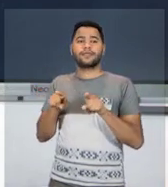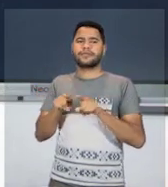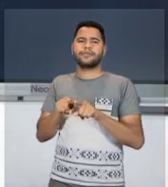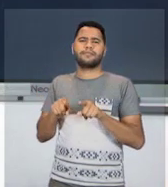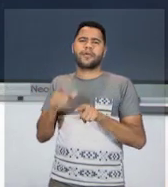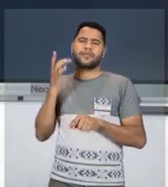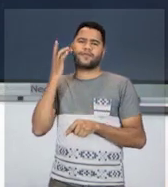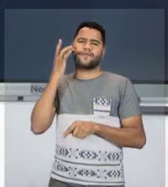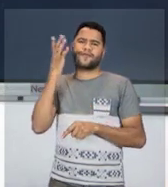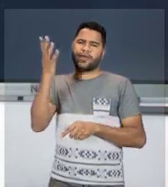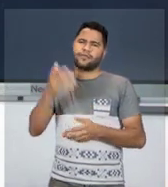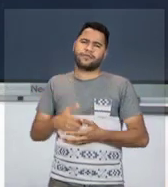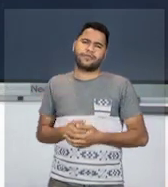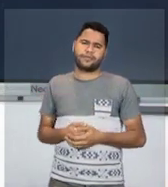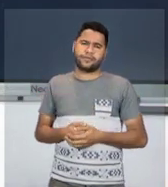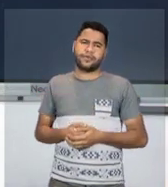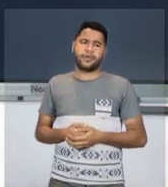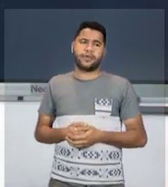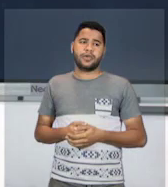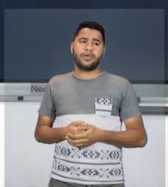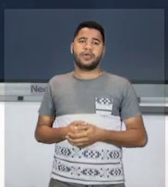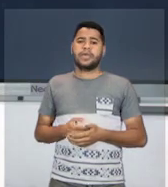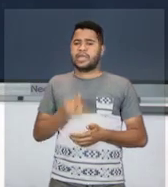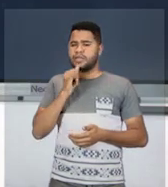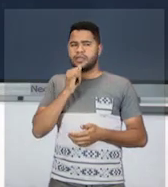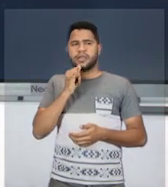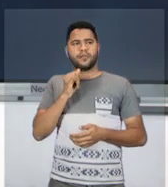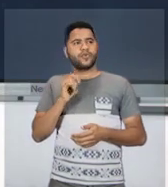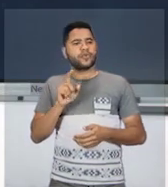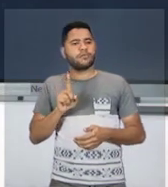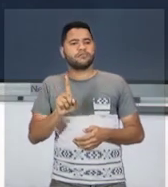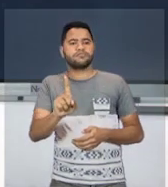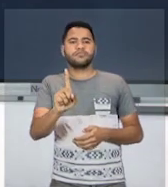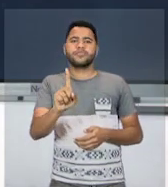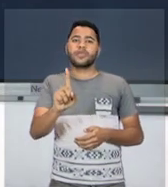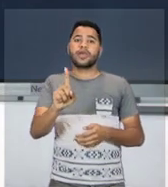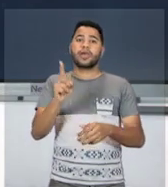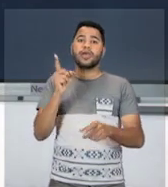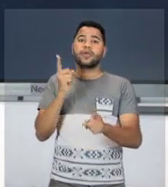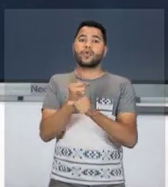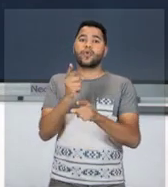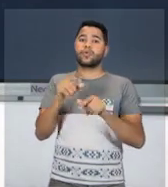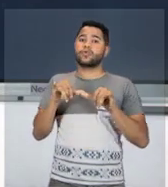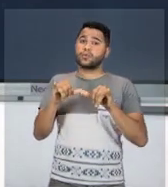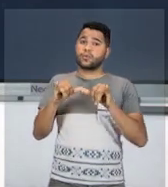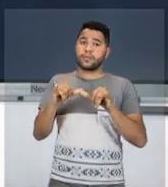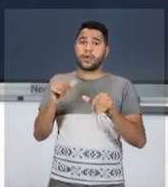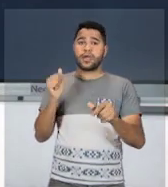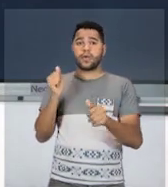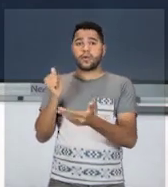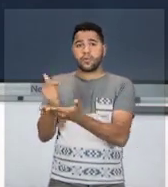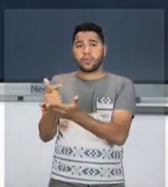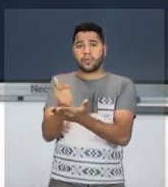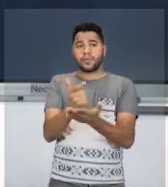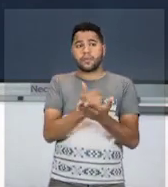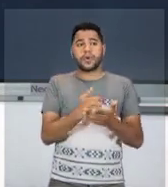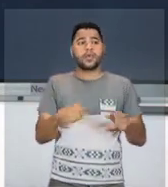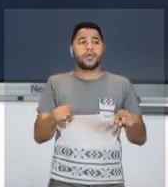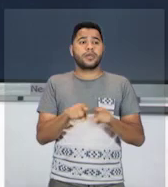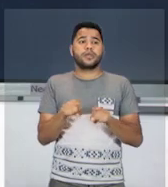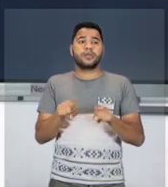mais prática se atravessa a rua já tem ali no mercadinho para você comprar suas coisas ou já tem